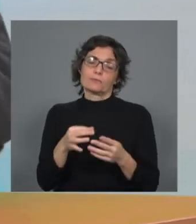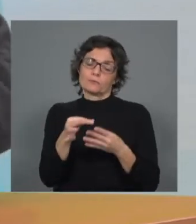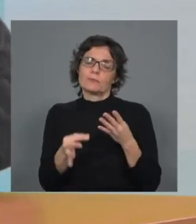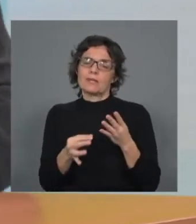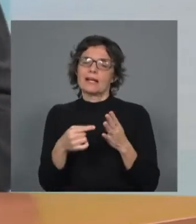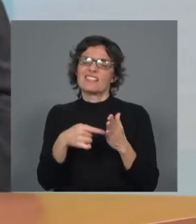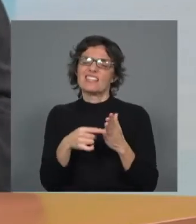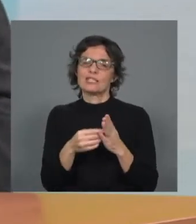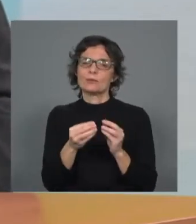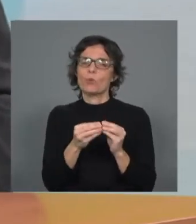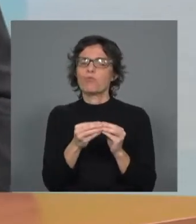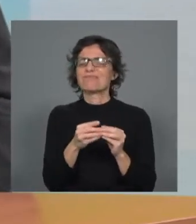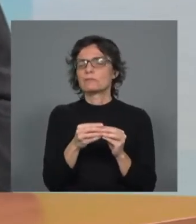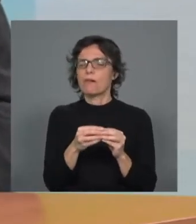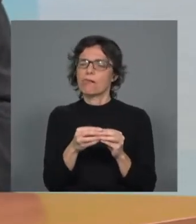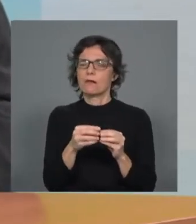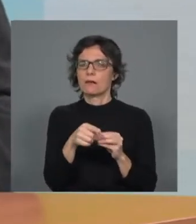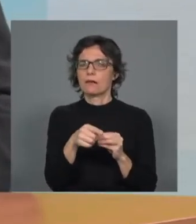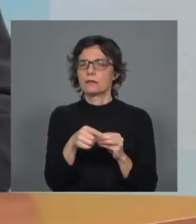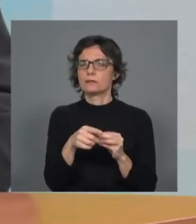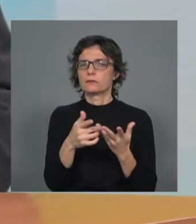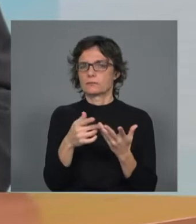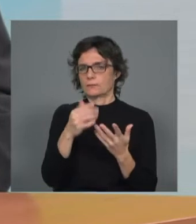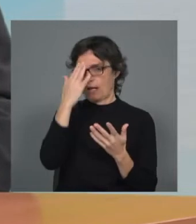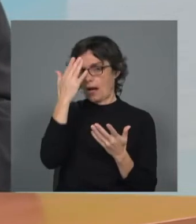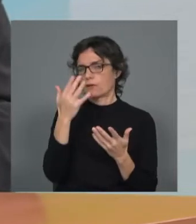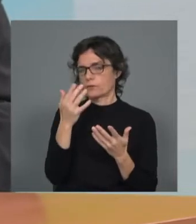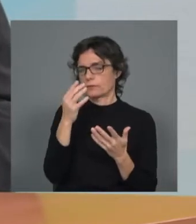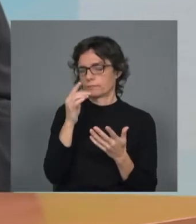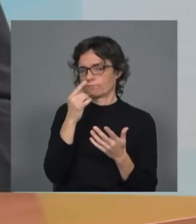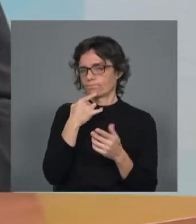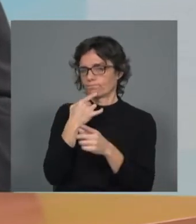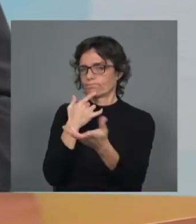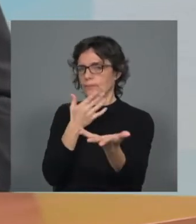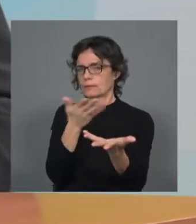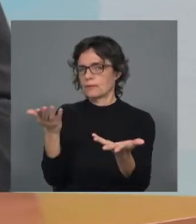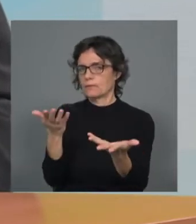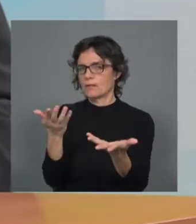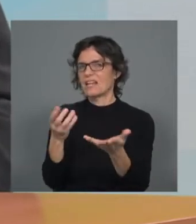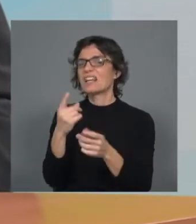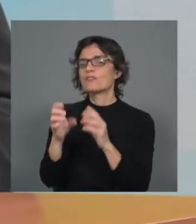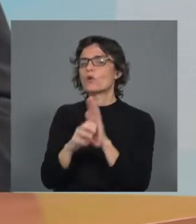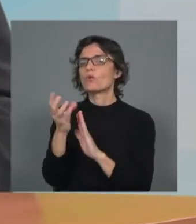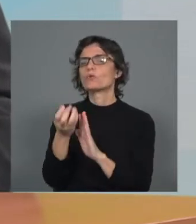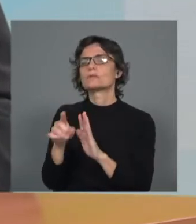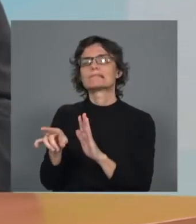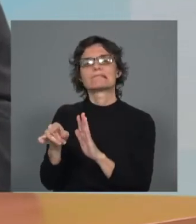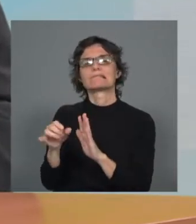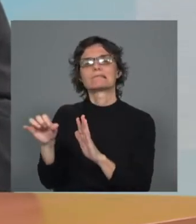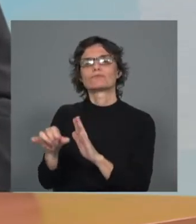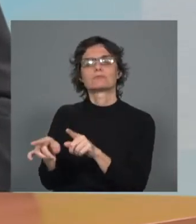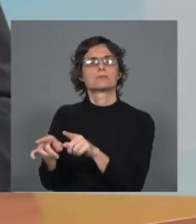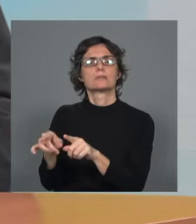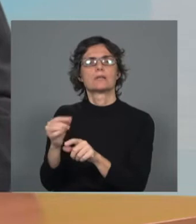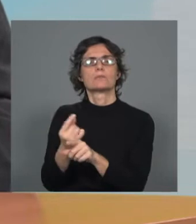que as pessoas compreenderão que muitas vezes esta precariedade do trabalho se faz através do recurso